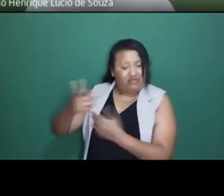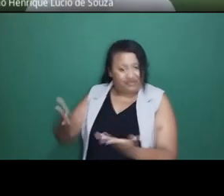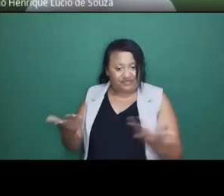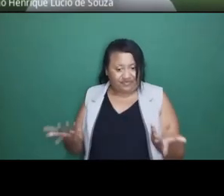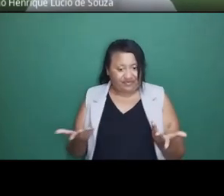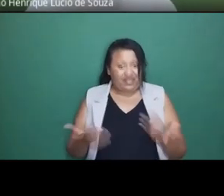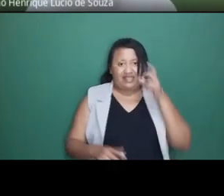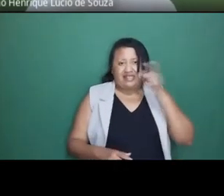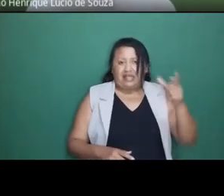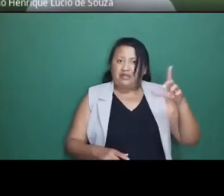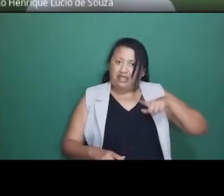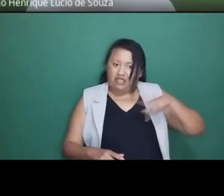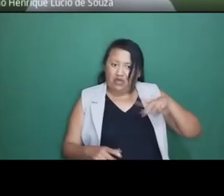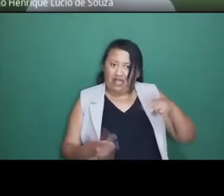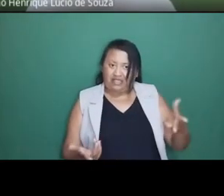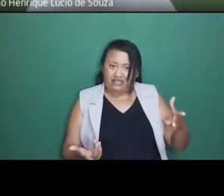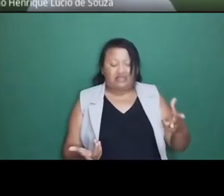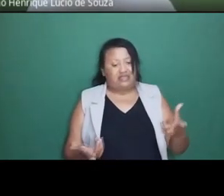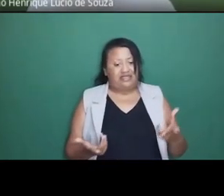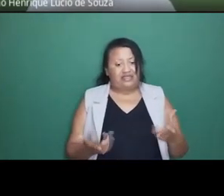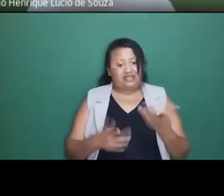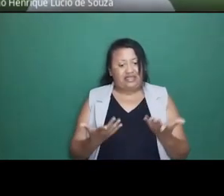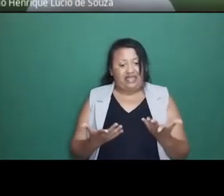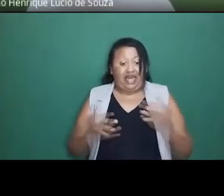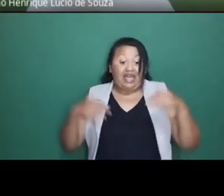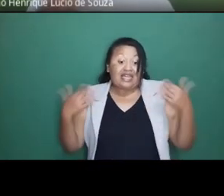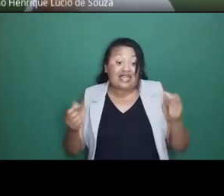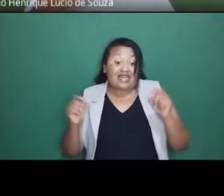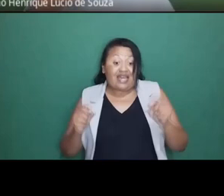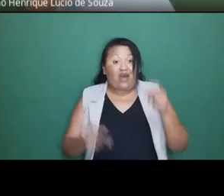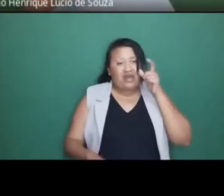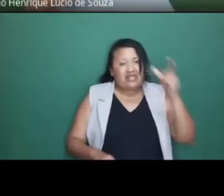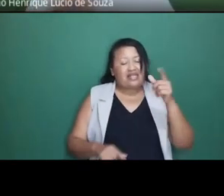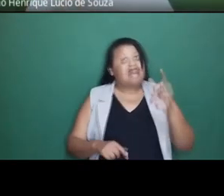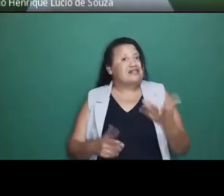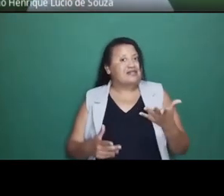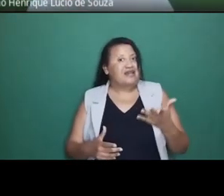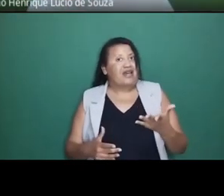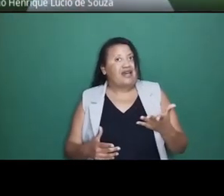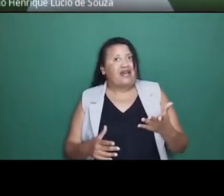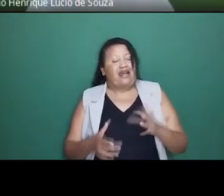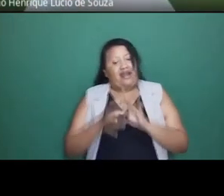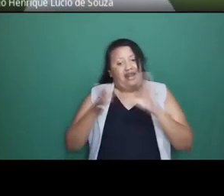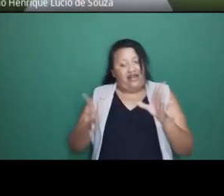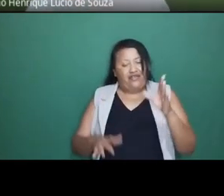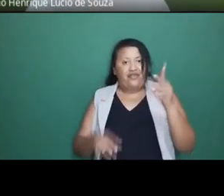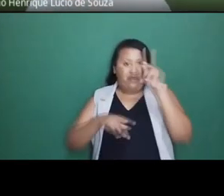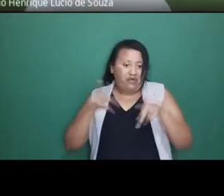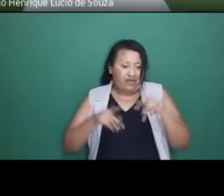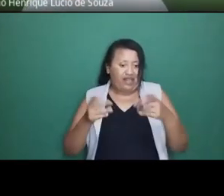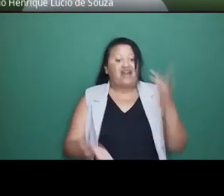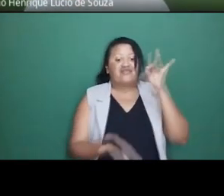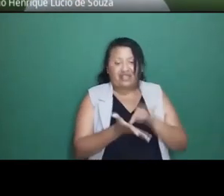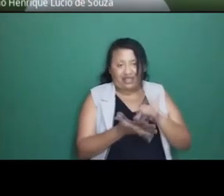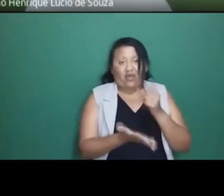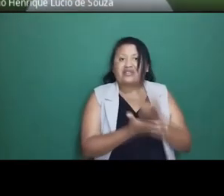certos grupos que não poucas vezes são contados a interesses públicos Exatamente isso é lembrado do que aconteceu no Rio de Janeiro